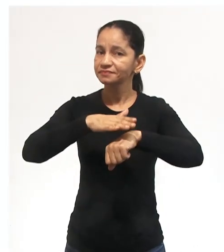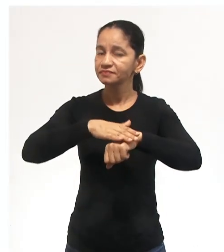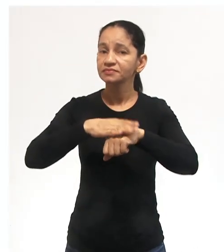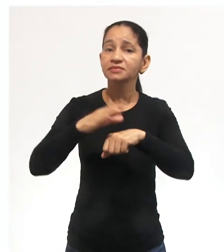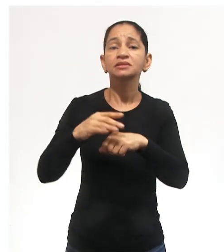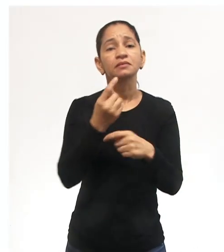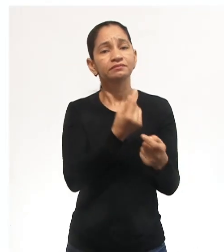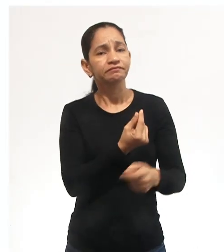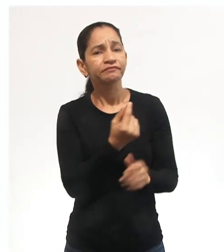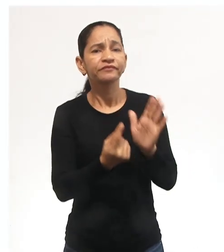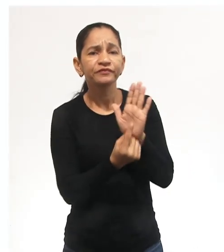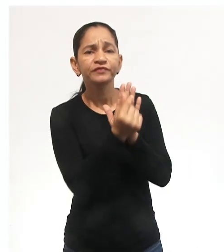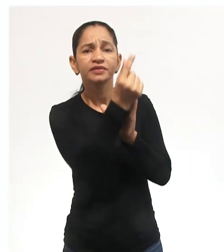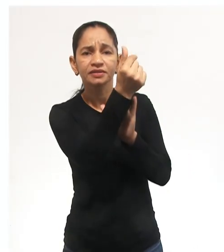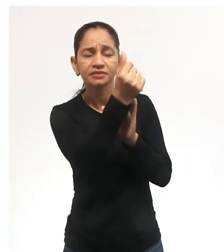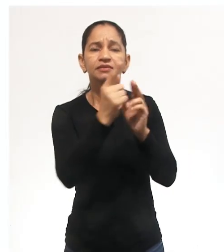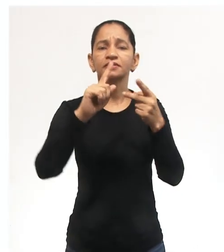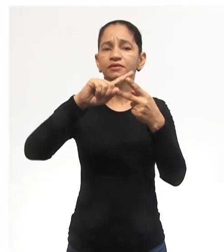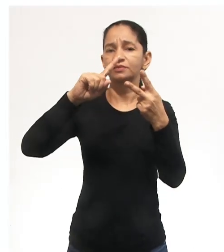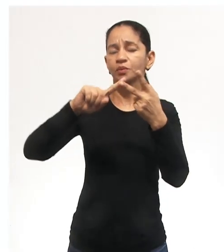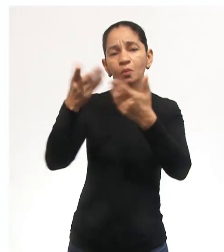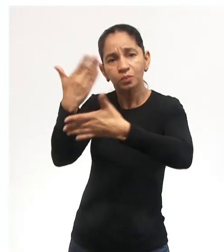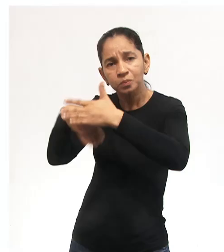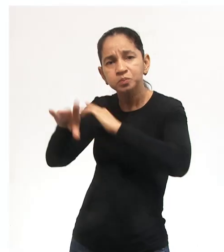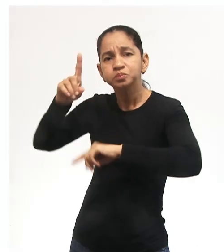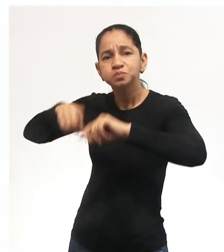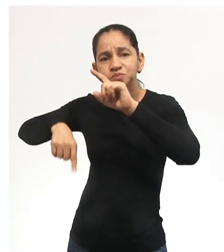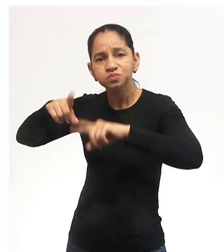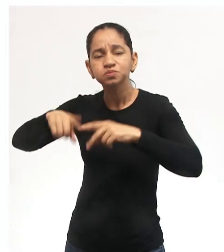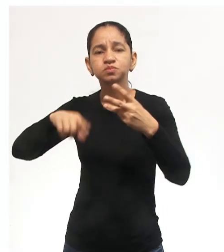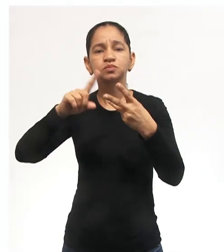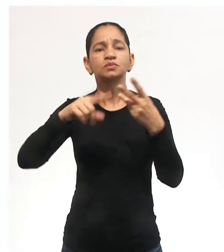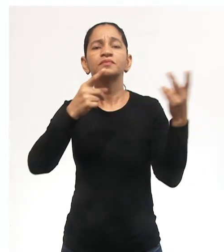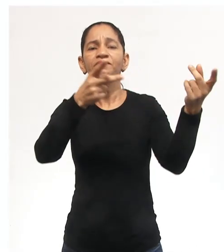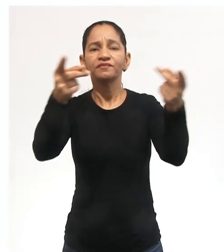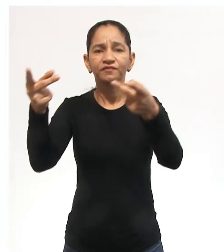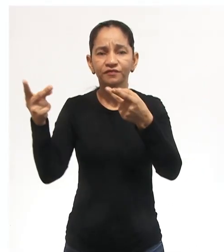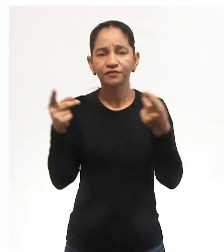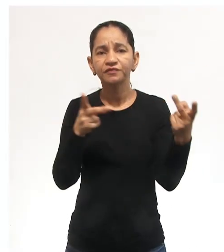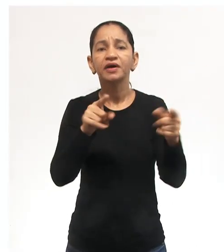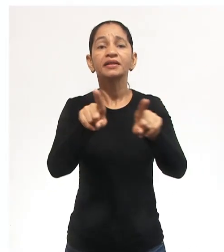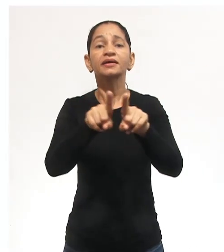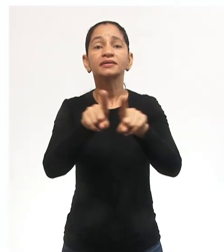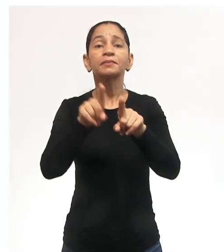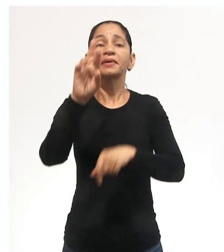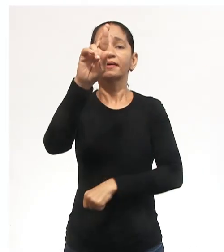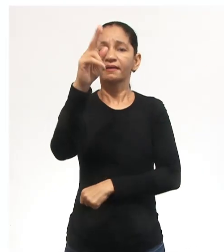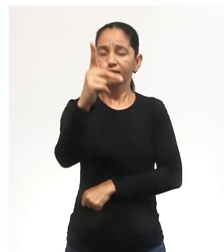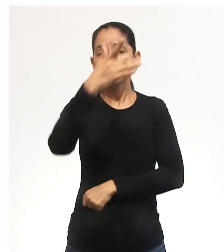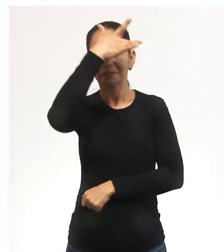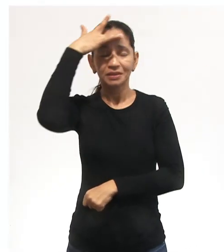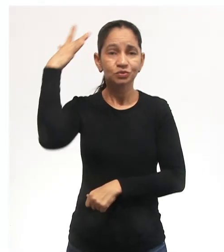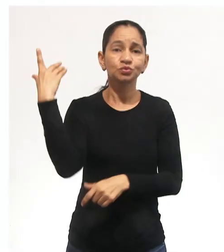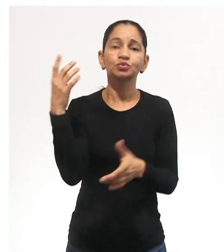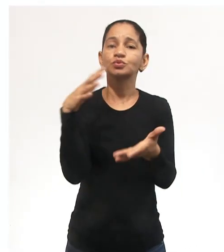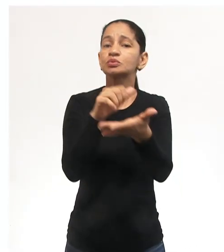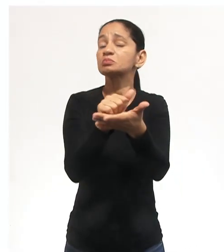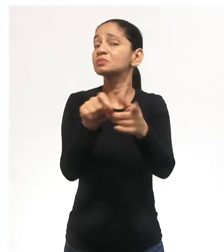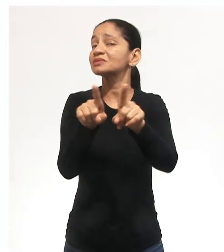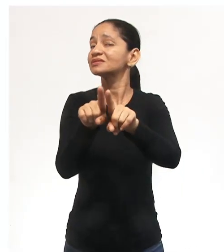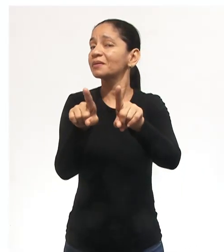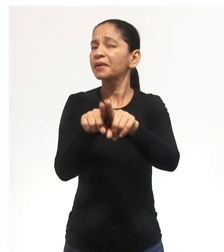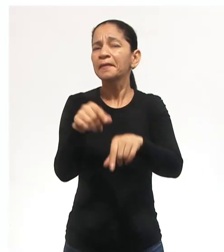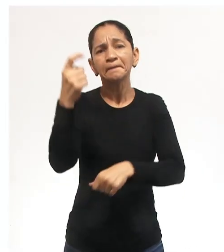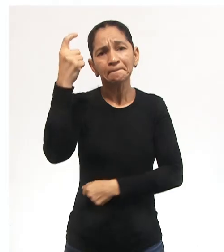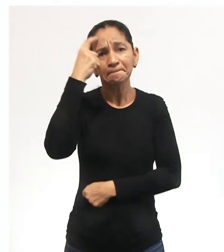as finanças, o estoque, as vendas, as produções e o RH. Imagina ter